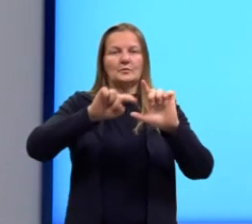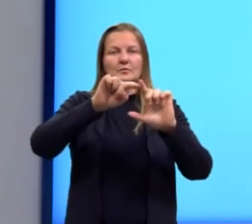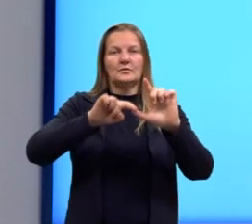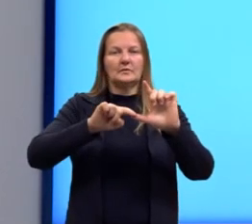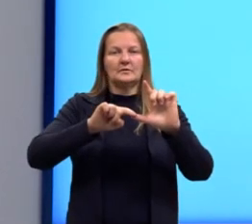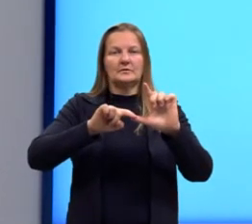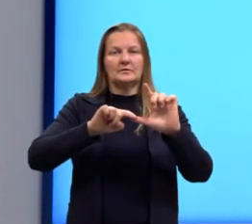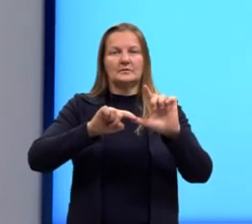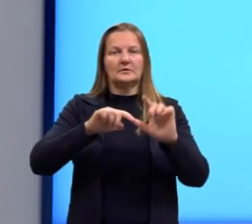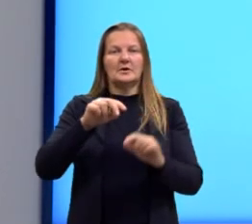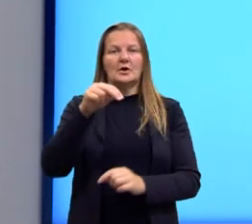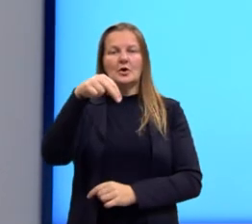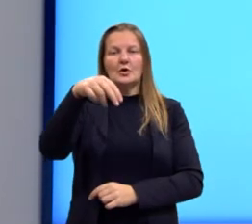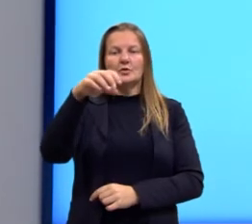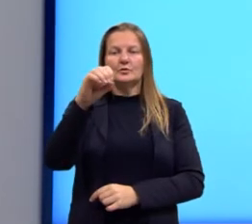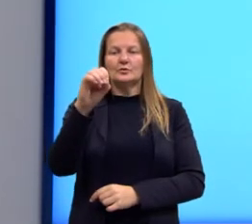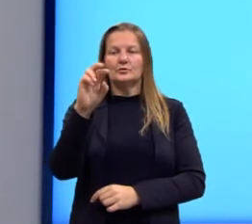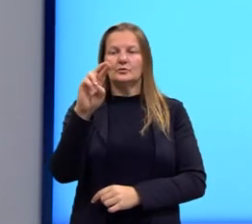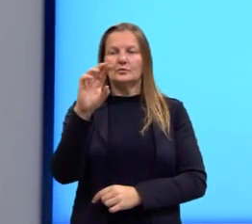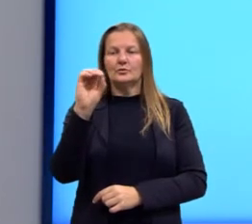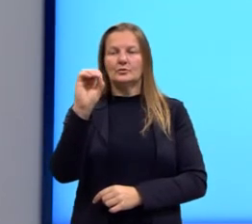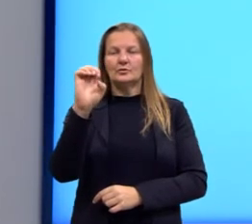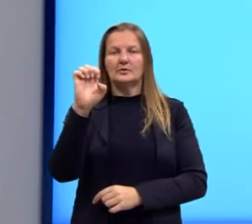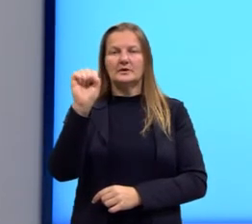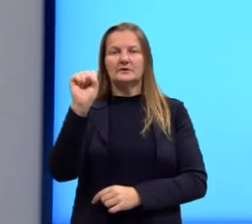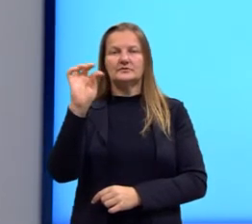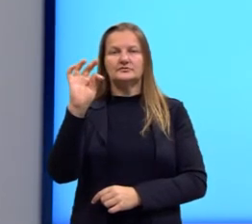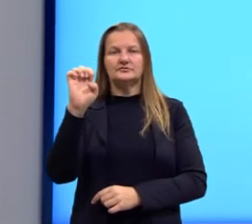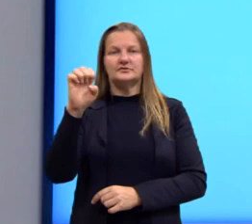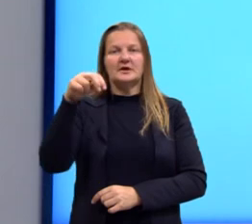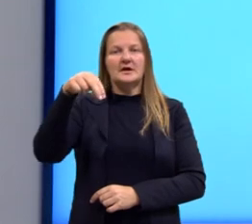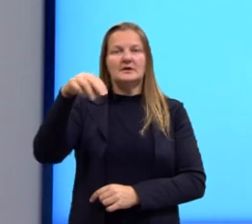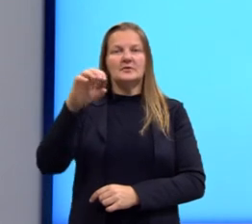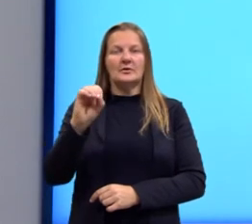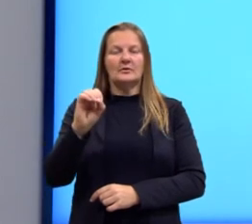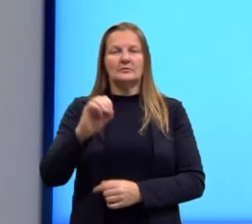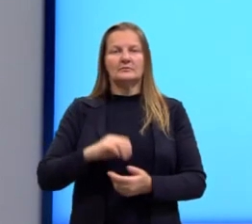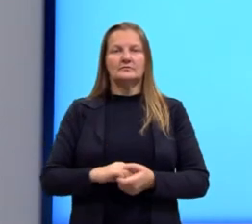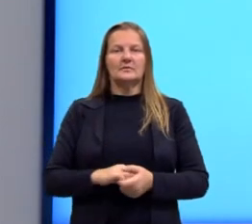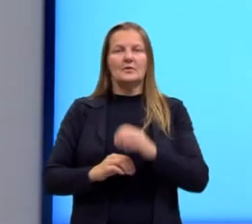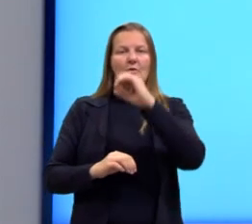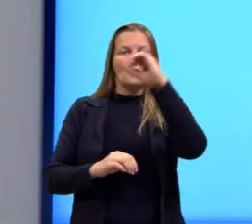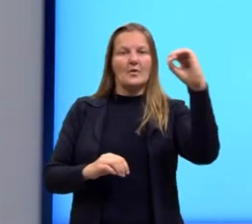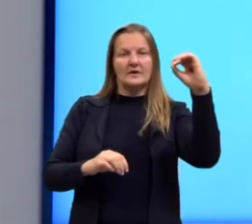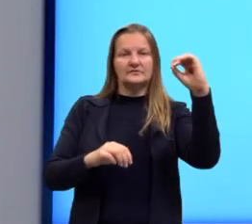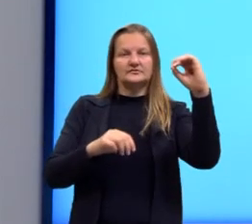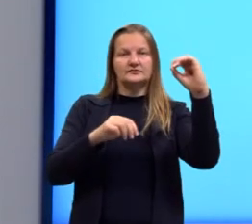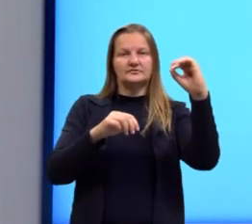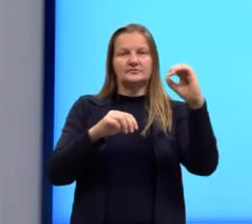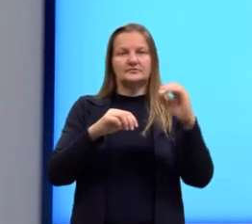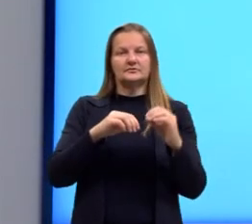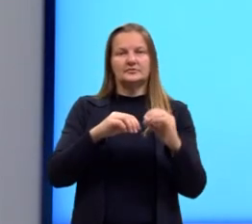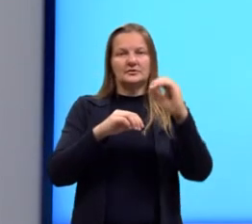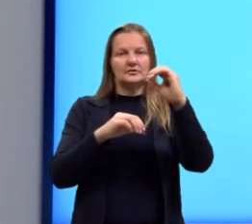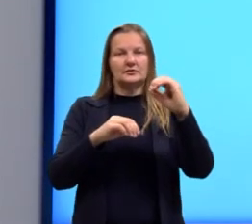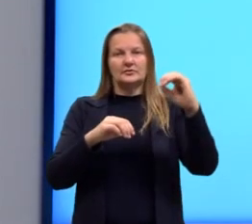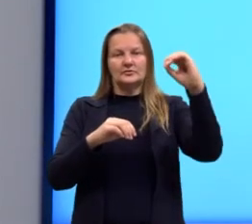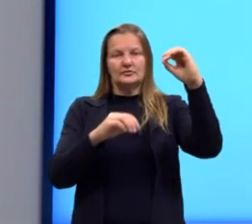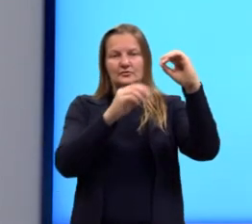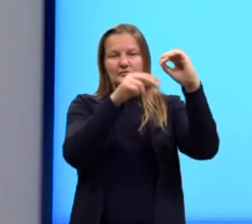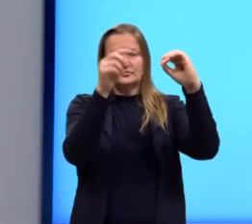sentido Noroeste representado Então por n o devido ao movimento suspeito de um cliente